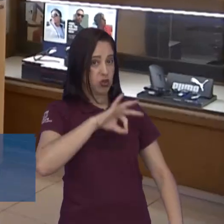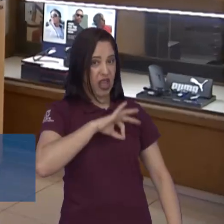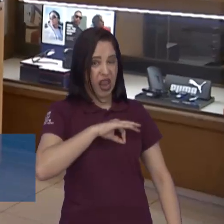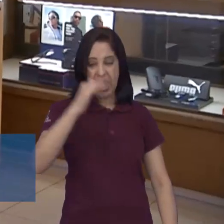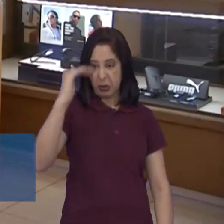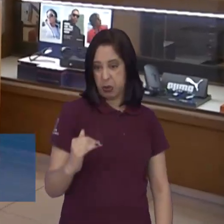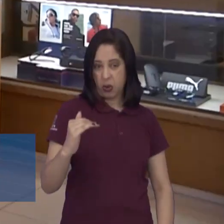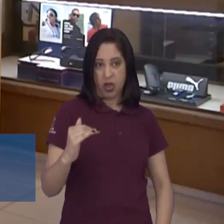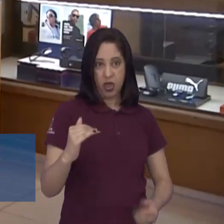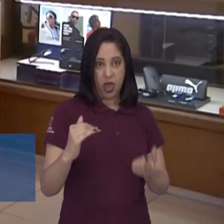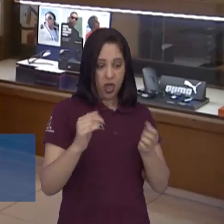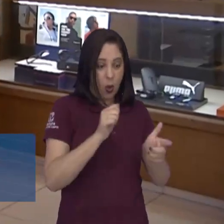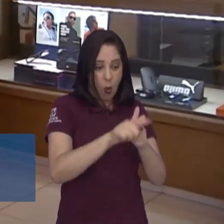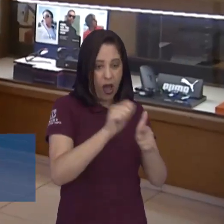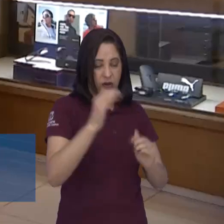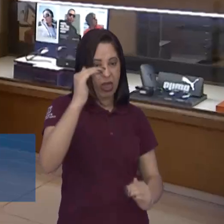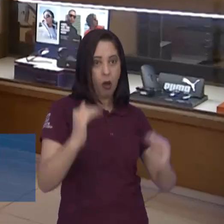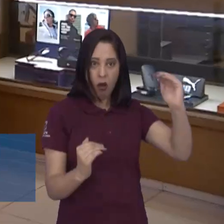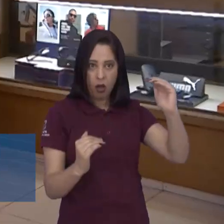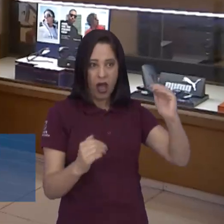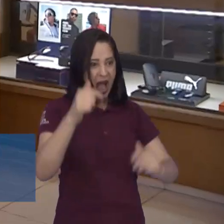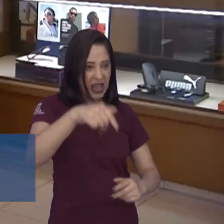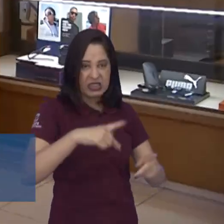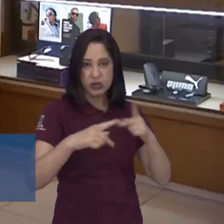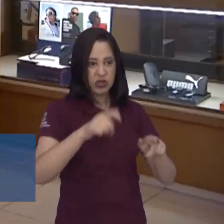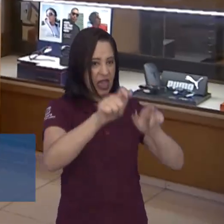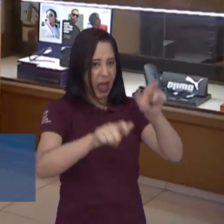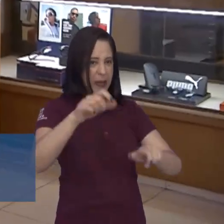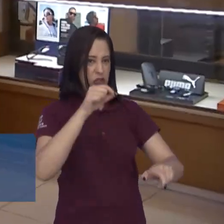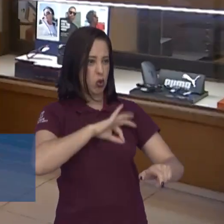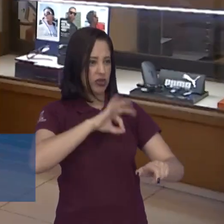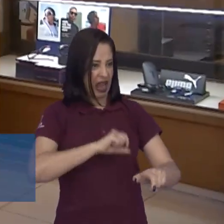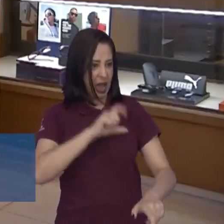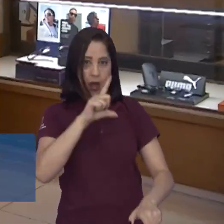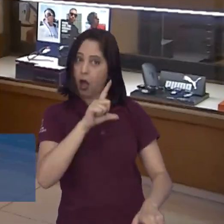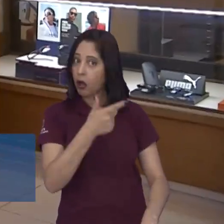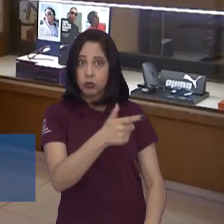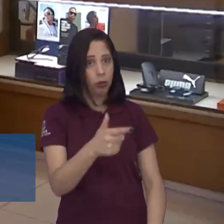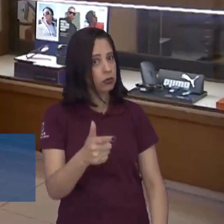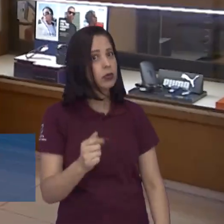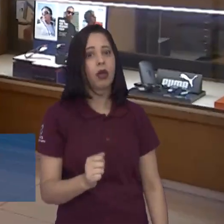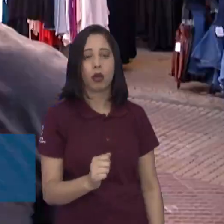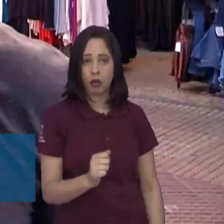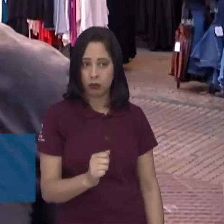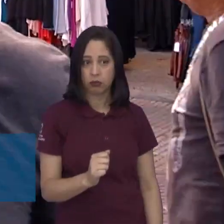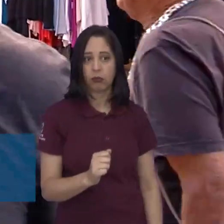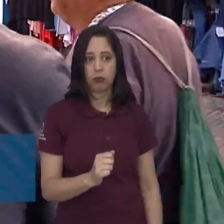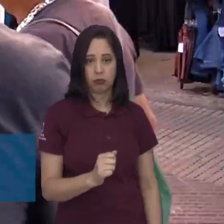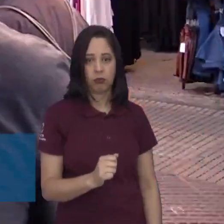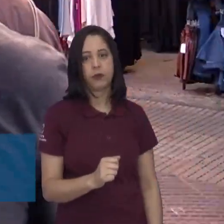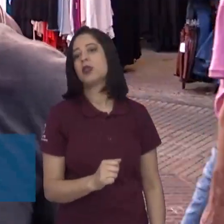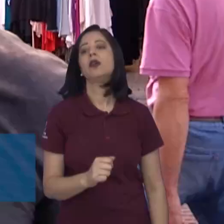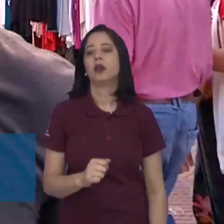penso que aqui em São José as pessoas ganham tão bem assim a ponto de dispensar 2.000, 3.000 num aluguel. Eu acho que está muito caro. O